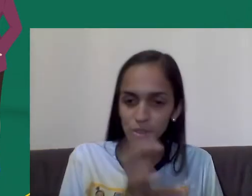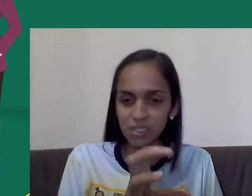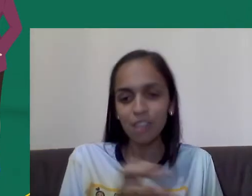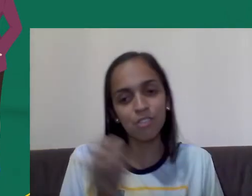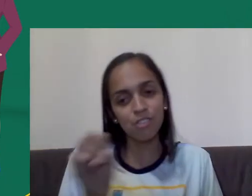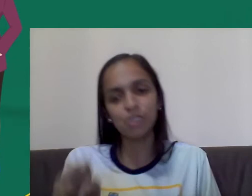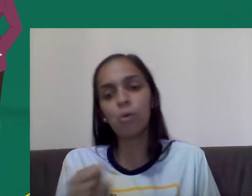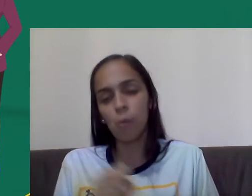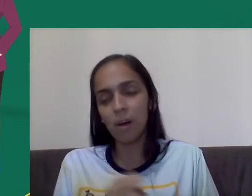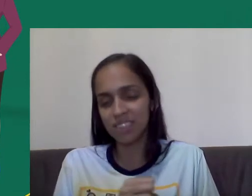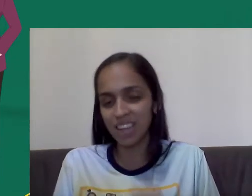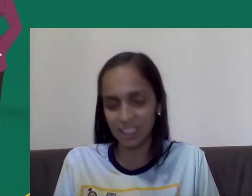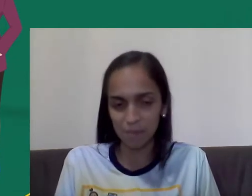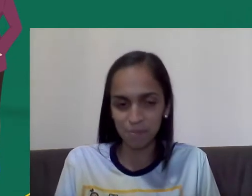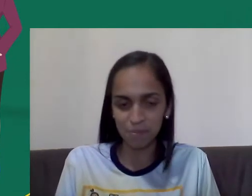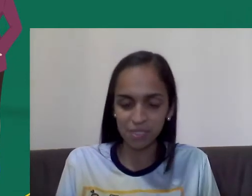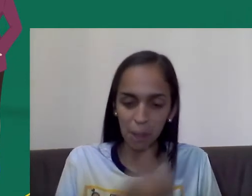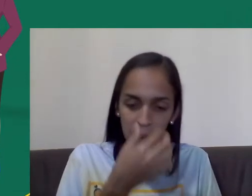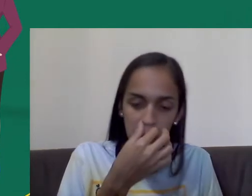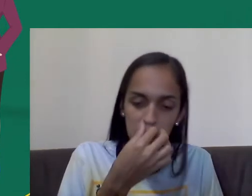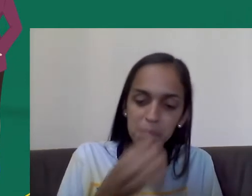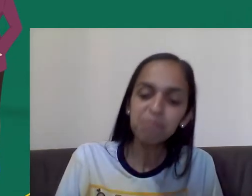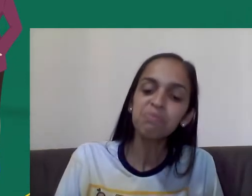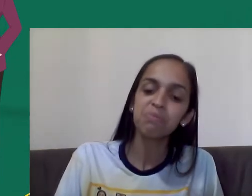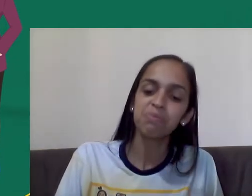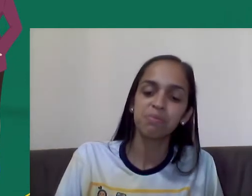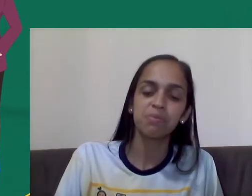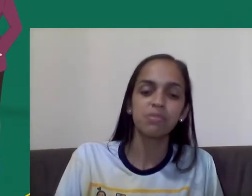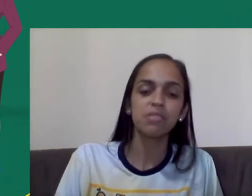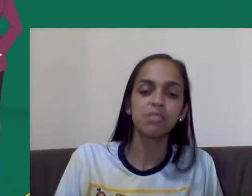muitos vivendo com quase nada, tá bem?